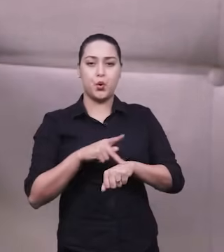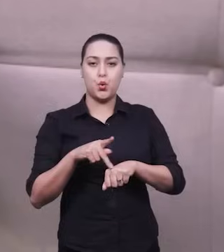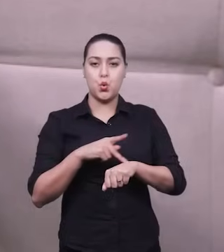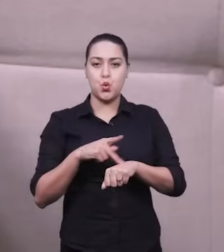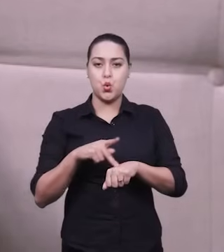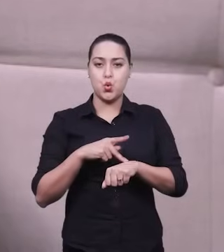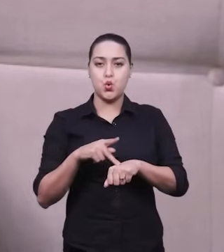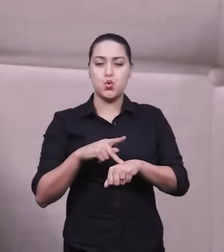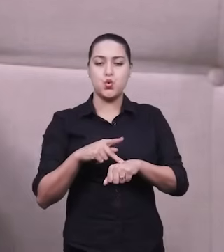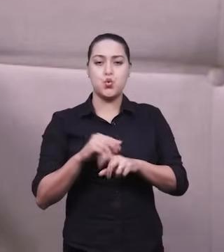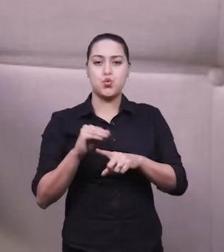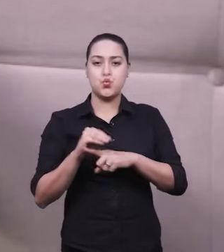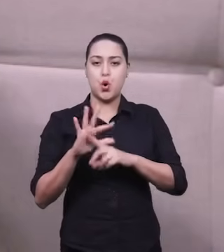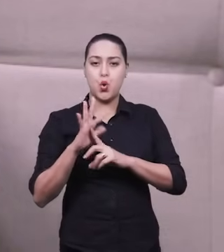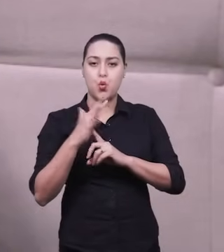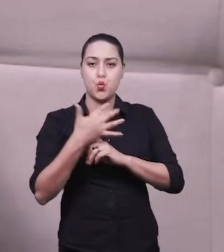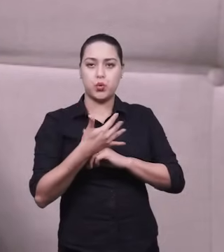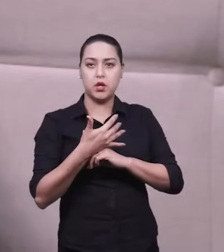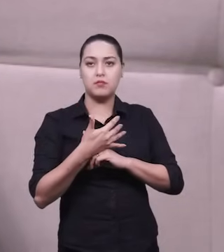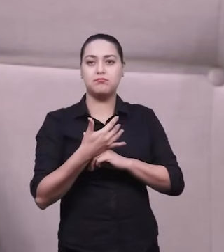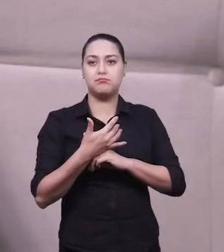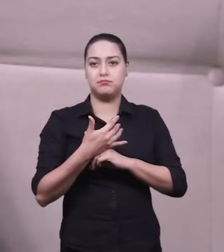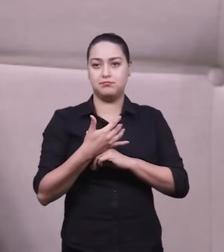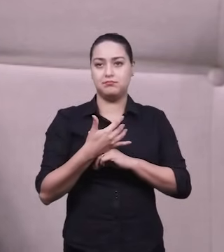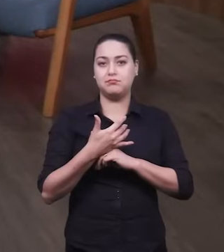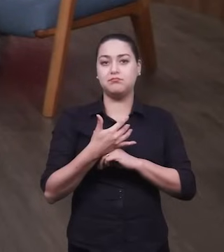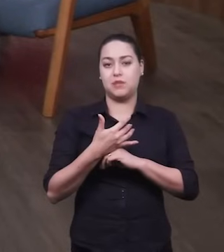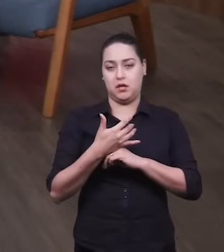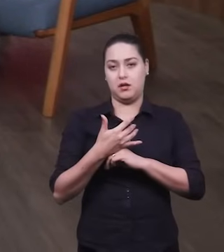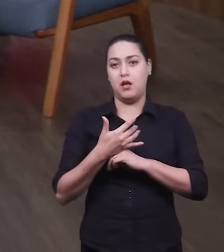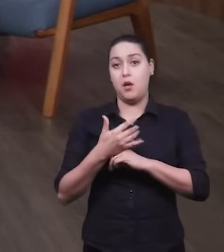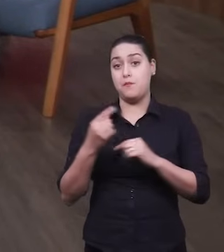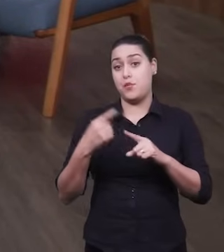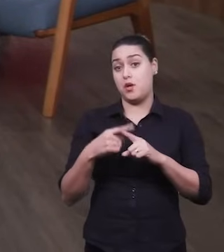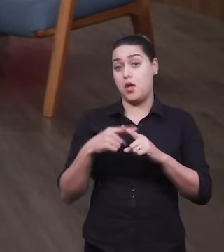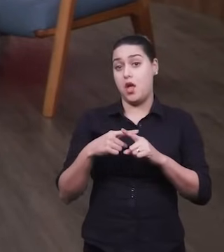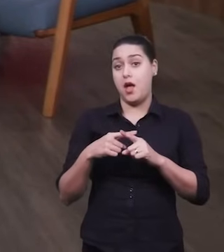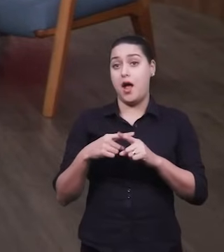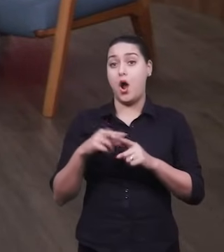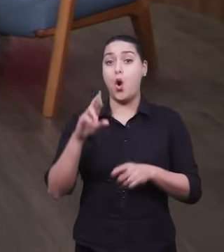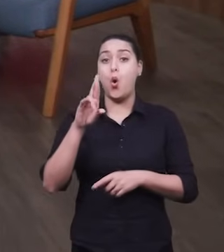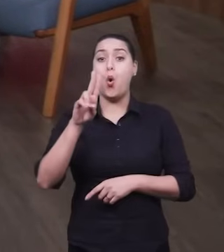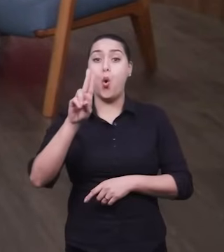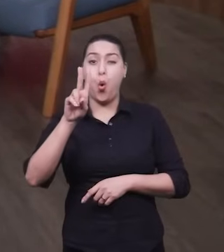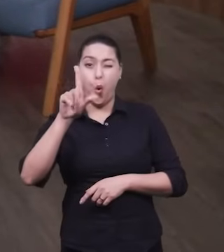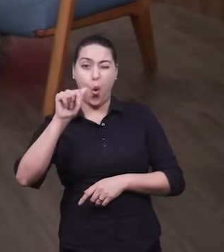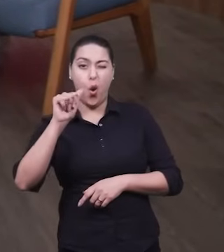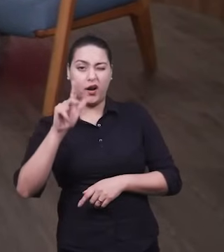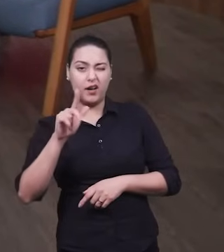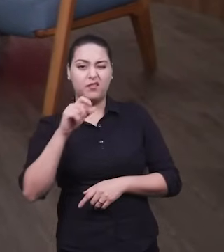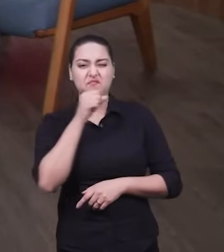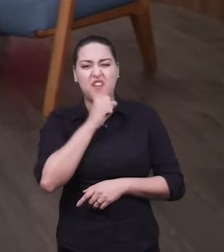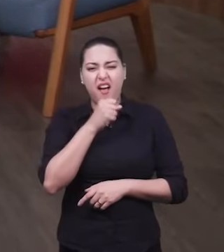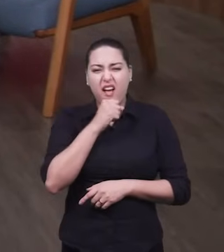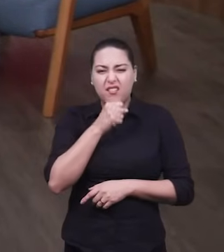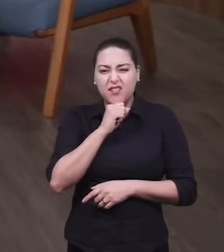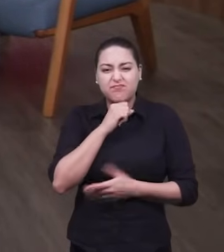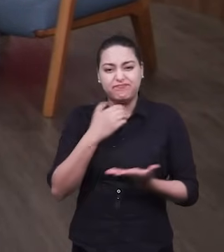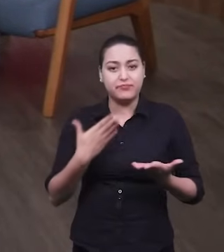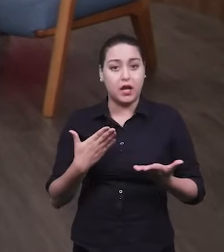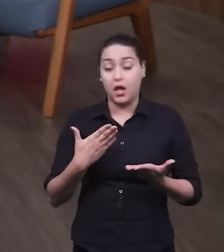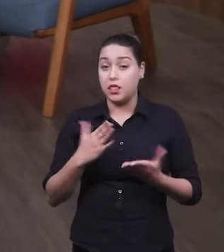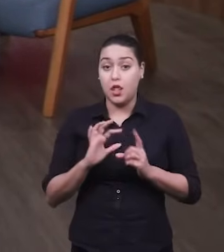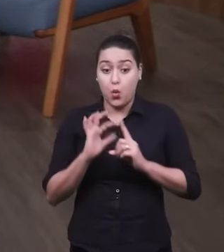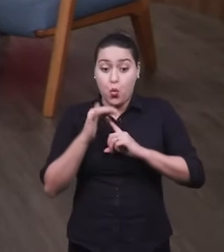Se manchar, se deteriorar. Não deixa a igreja ter rugas. Exatamente. Né? Para usar aquela expressão. Muito boa, né? Não deixa a